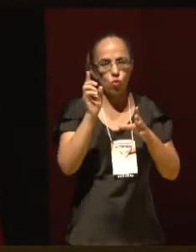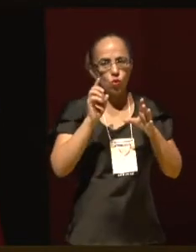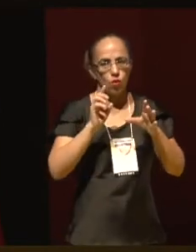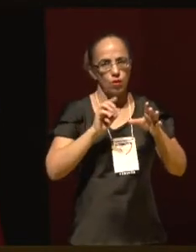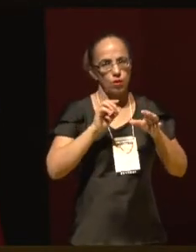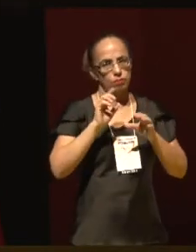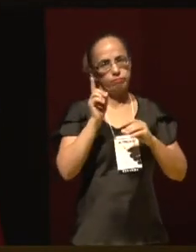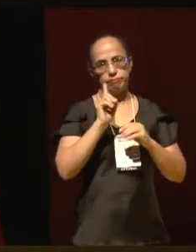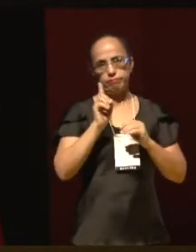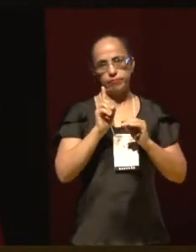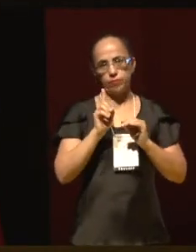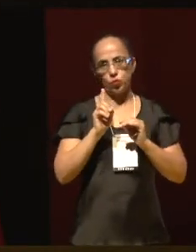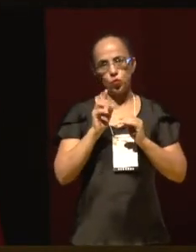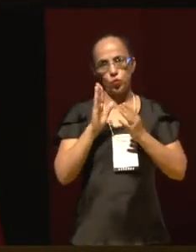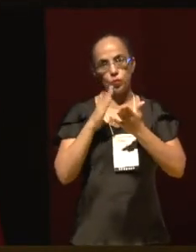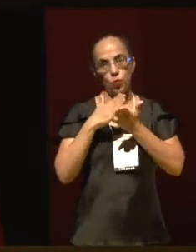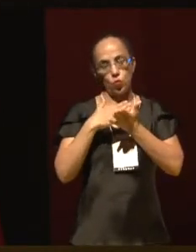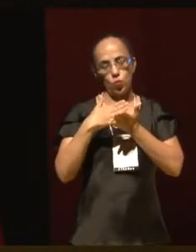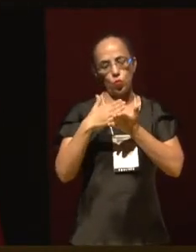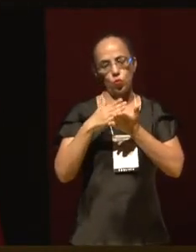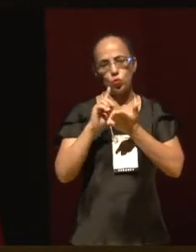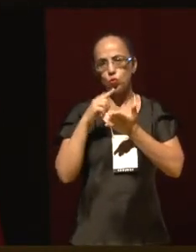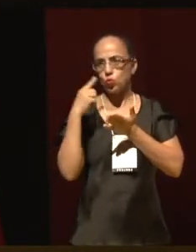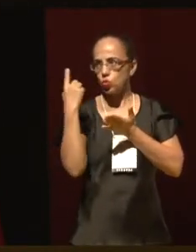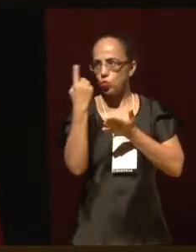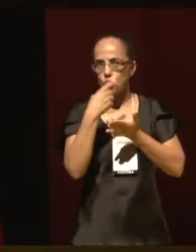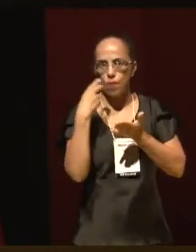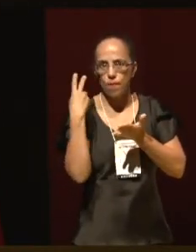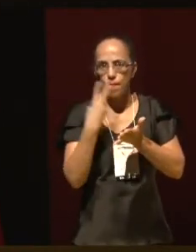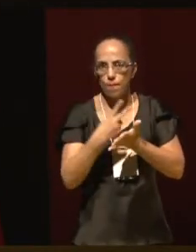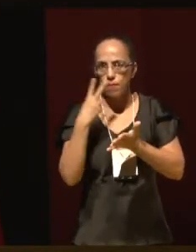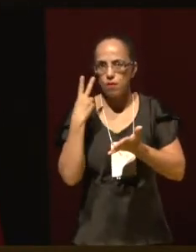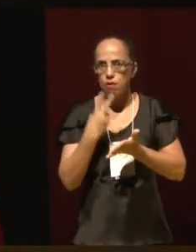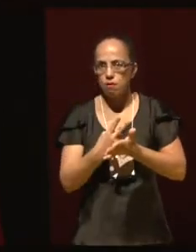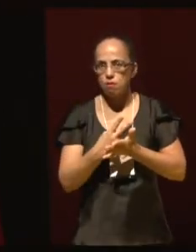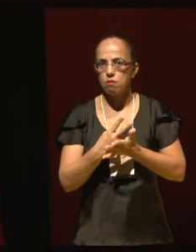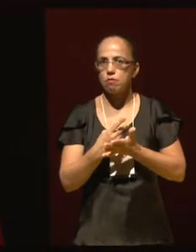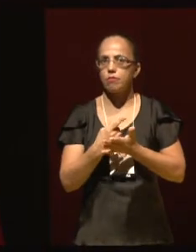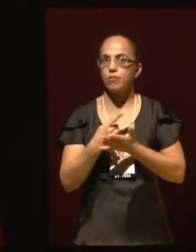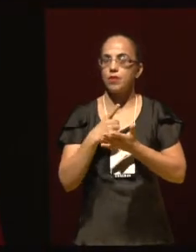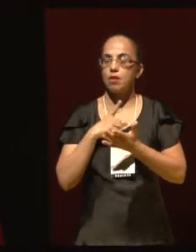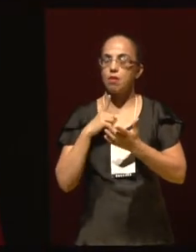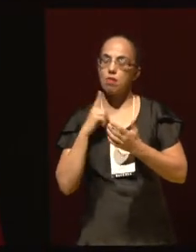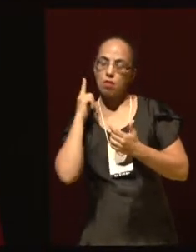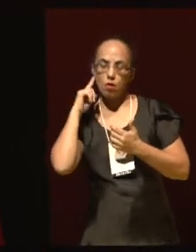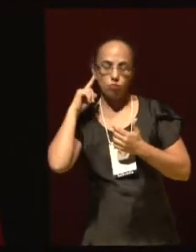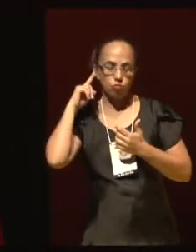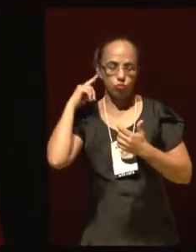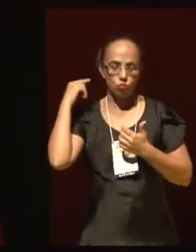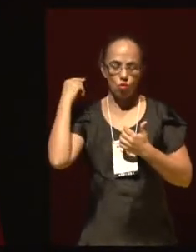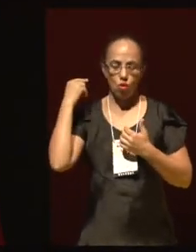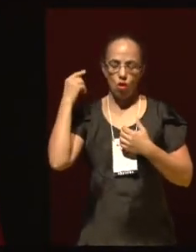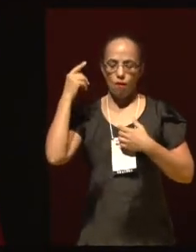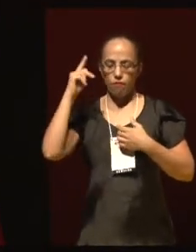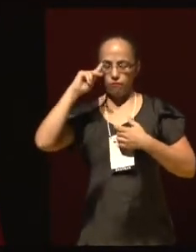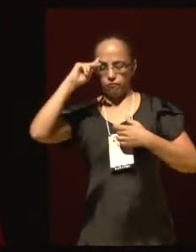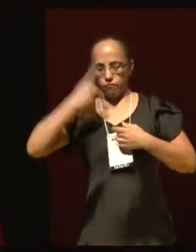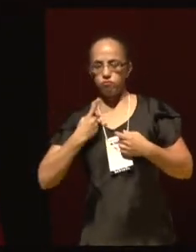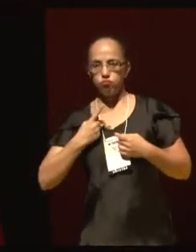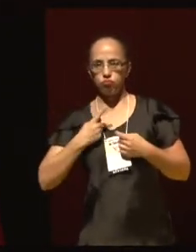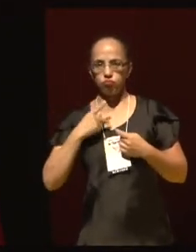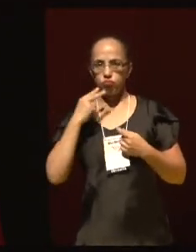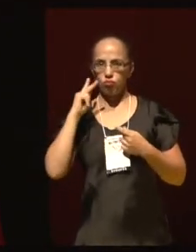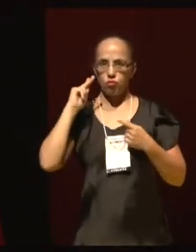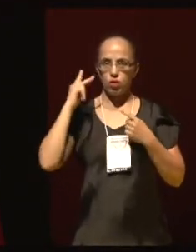Num princípio, nós mesmos estamos auto-influindo-nos, estamos fazendo uma